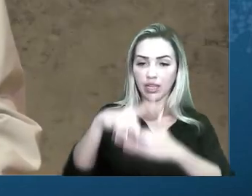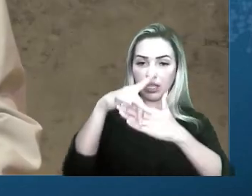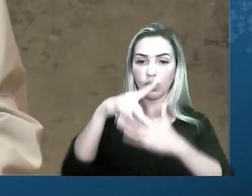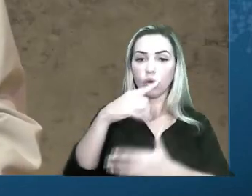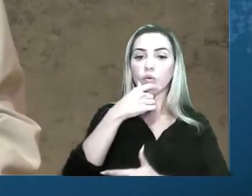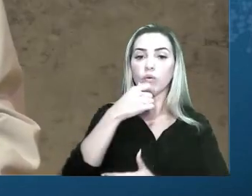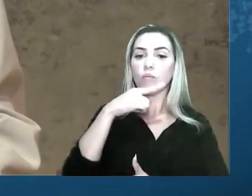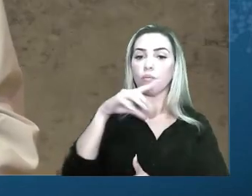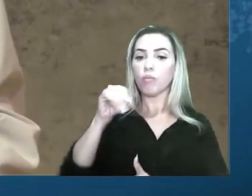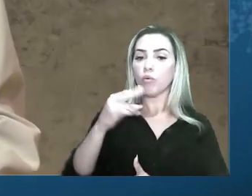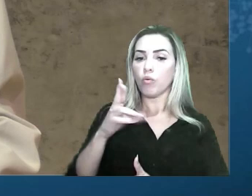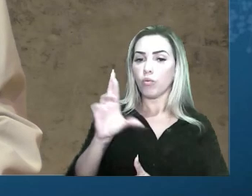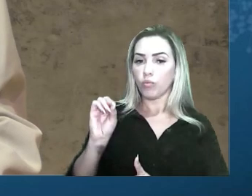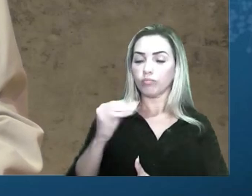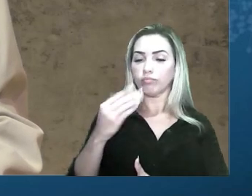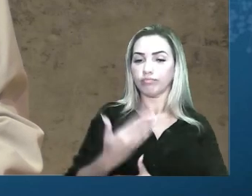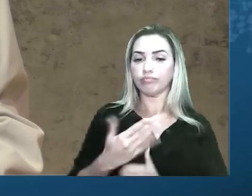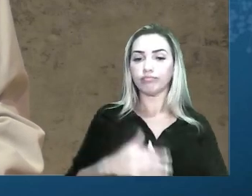Moro.